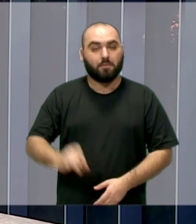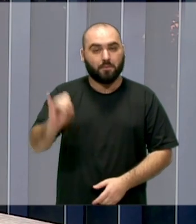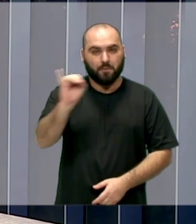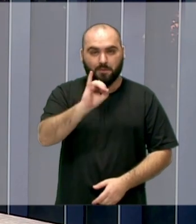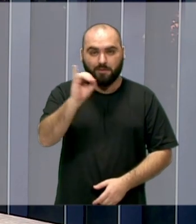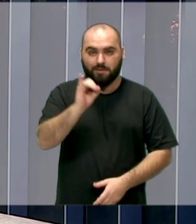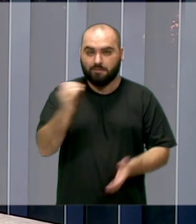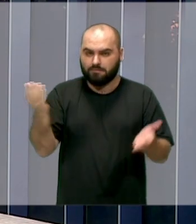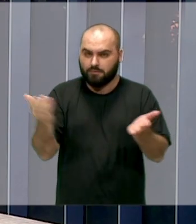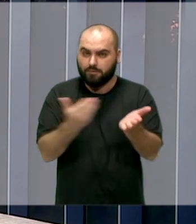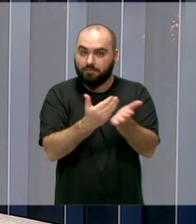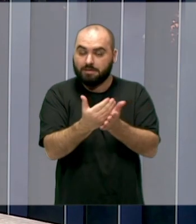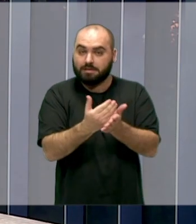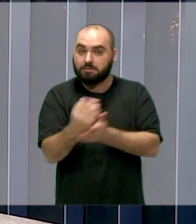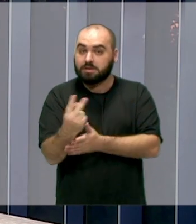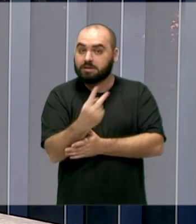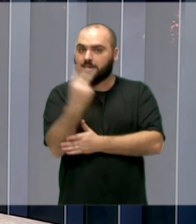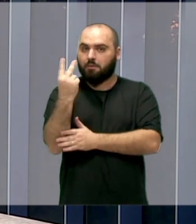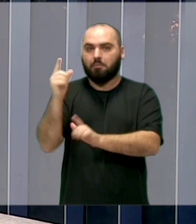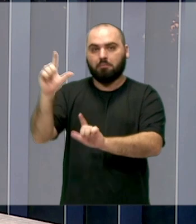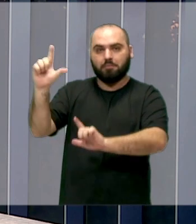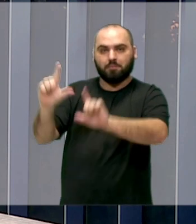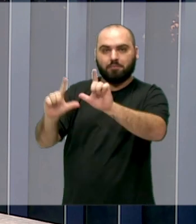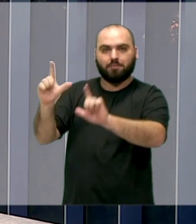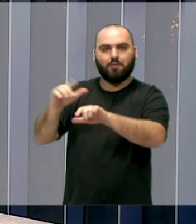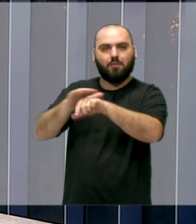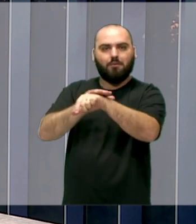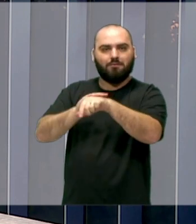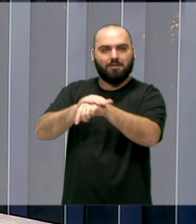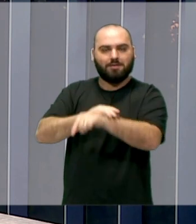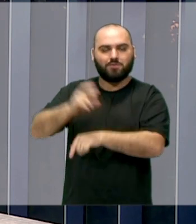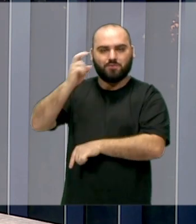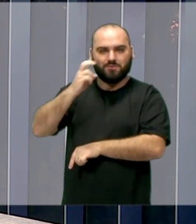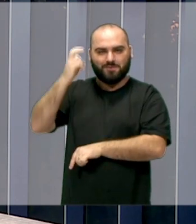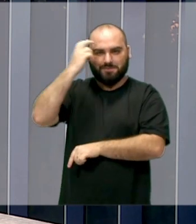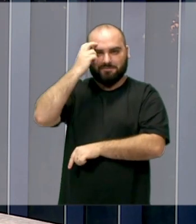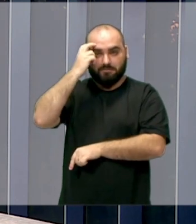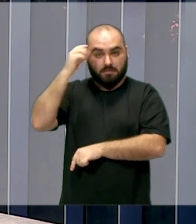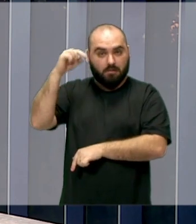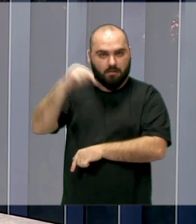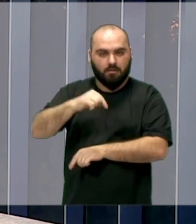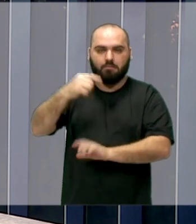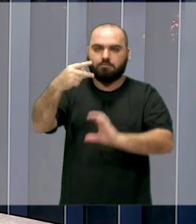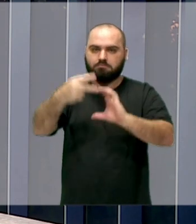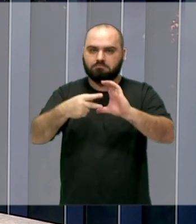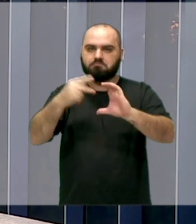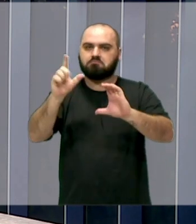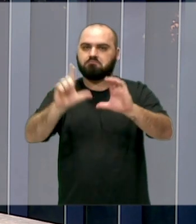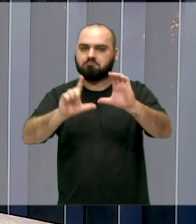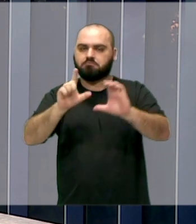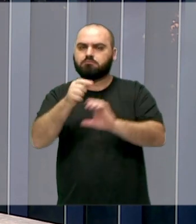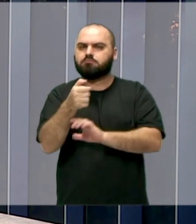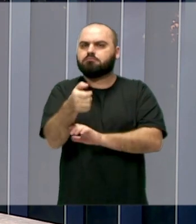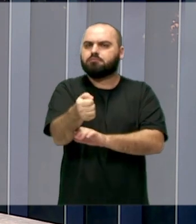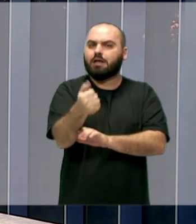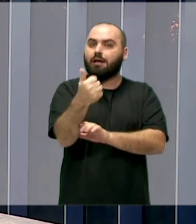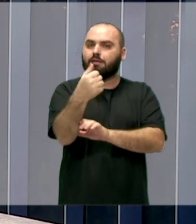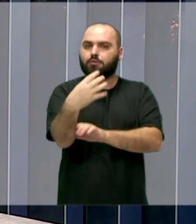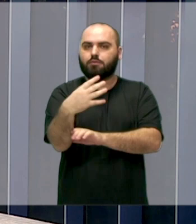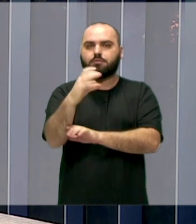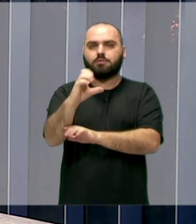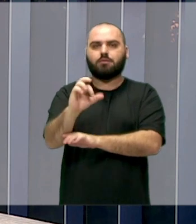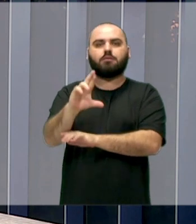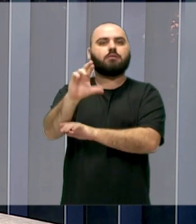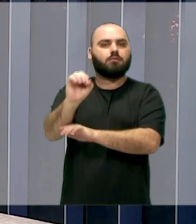Olá, estamos começando a segunda edição do nosso Conversa Cultural, aqui pela TV Câmara de Itajaí, no canal 14 da Claro e também